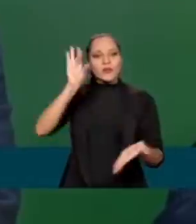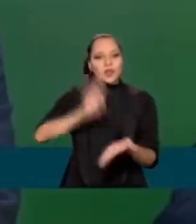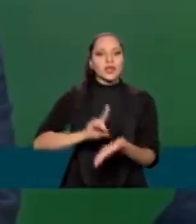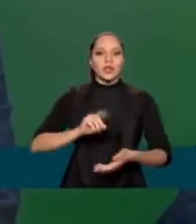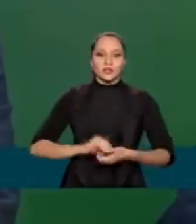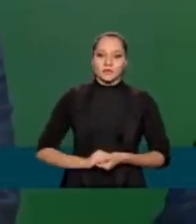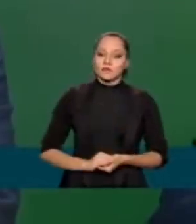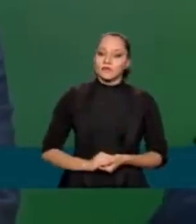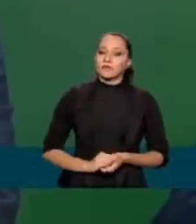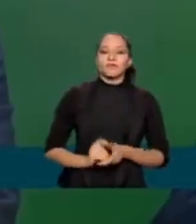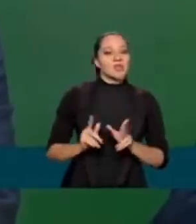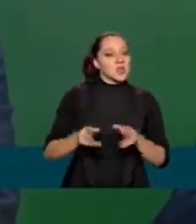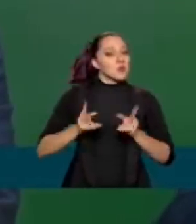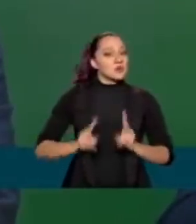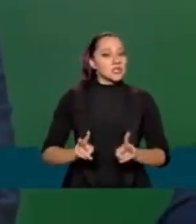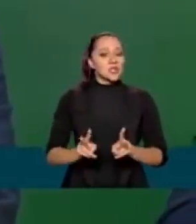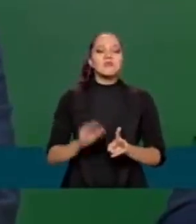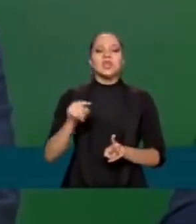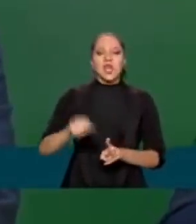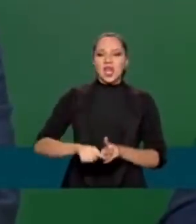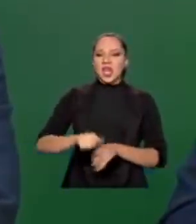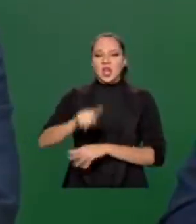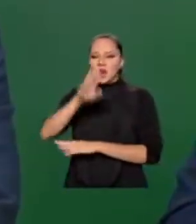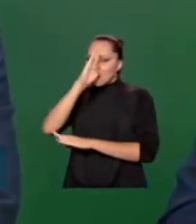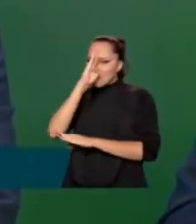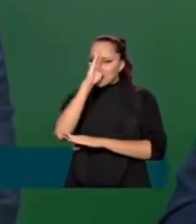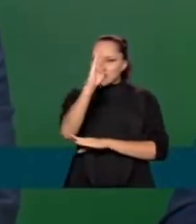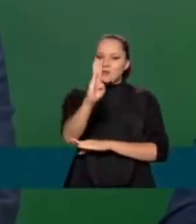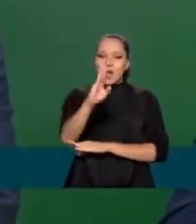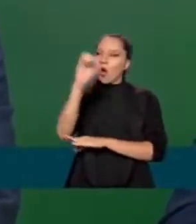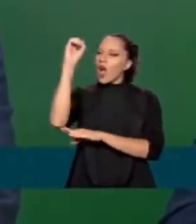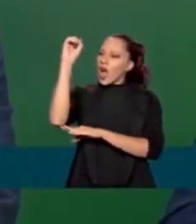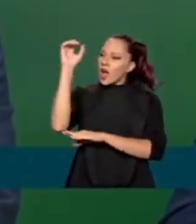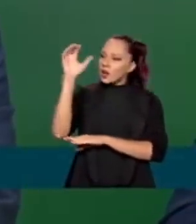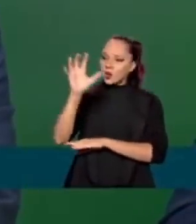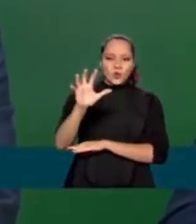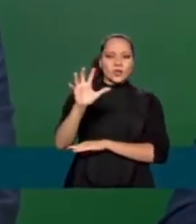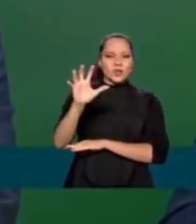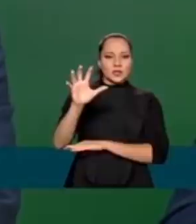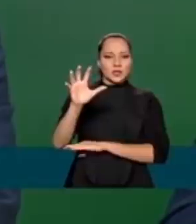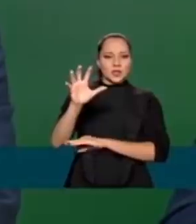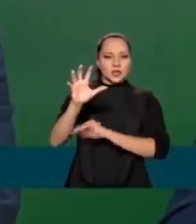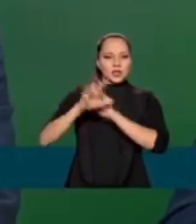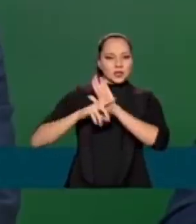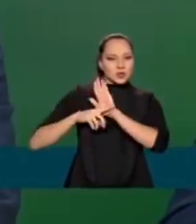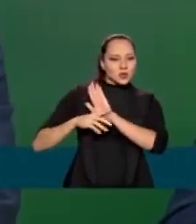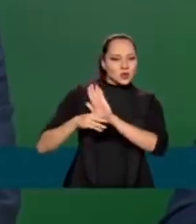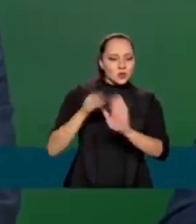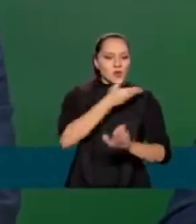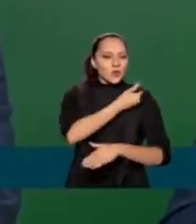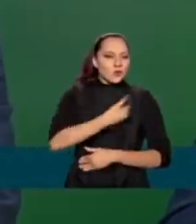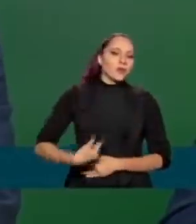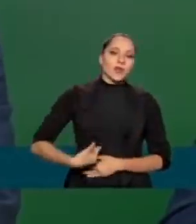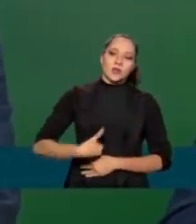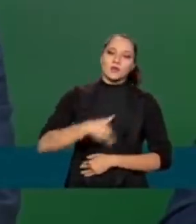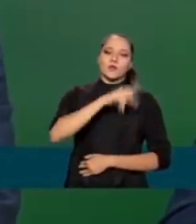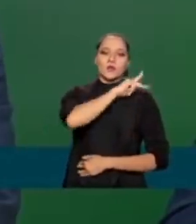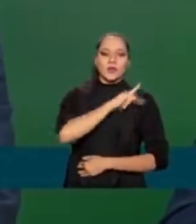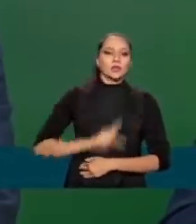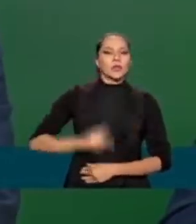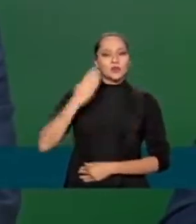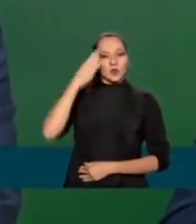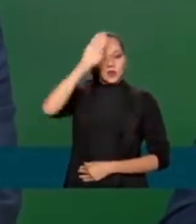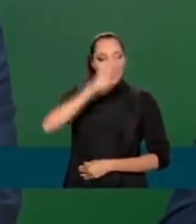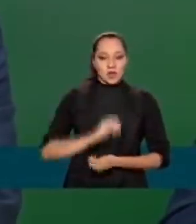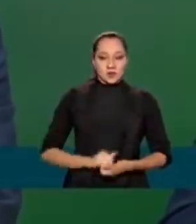Como sempre, ela é o farol que guia o governo presidido por Jair Bolsonaro.